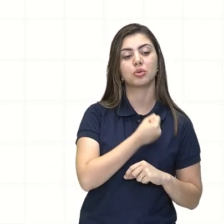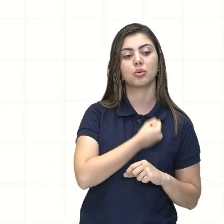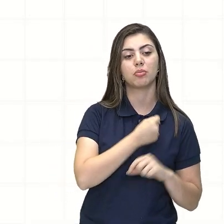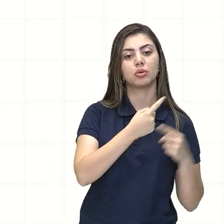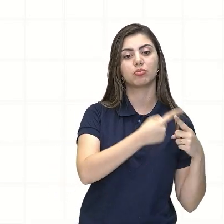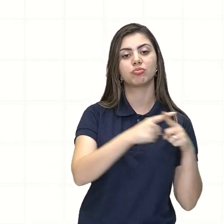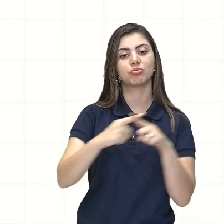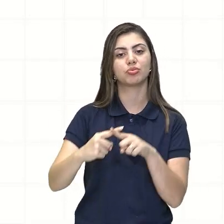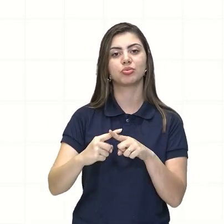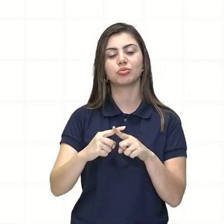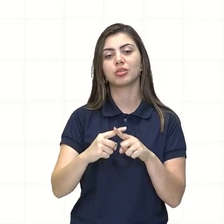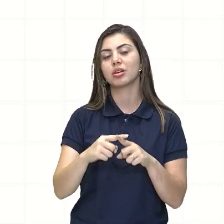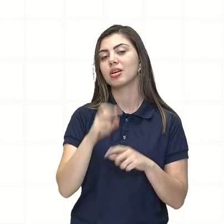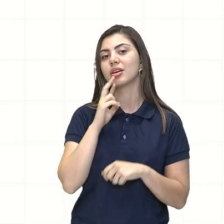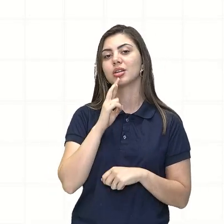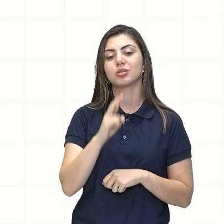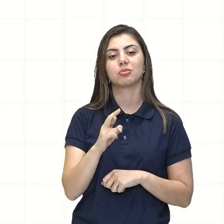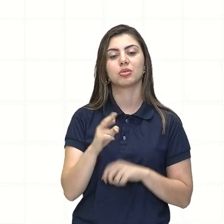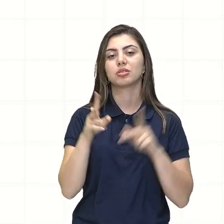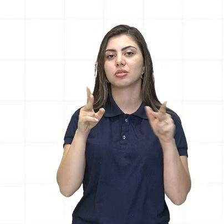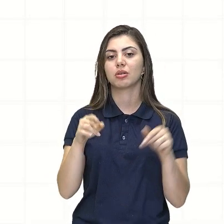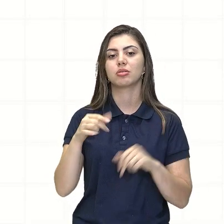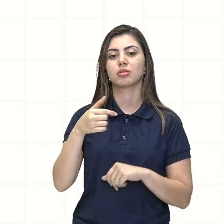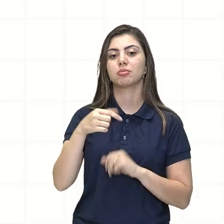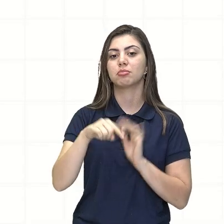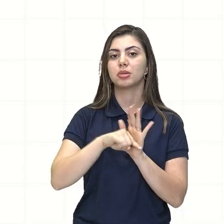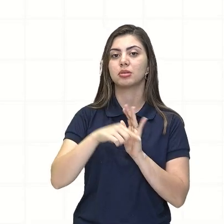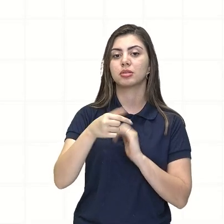resultado vai dar os mesmos